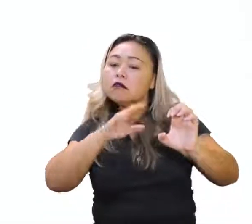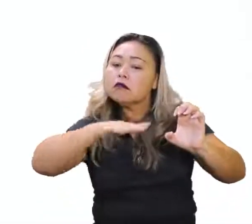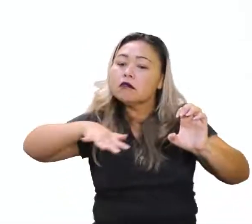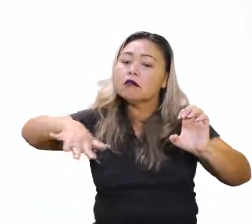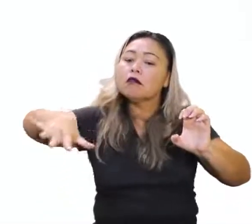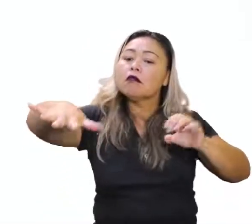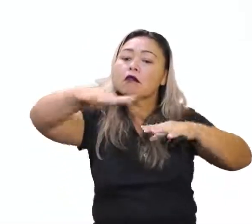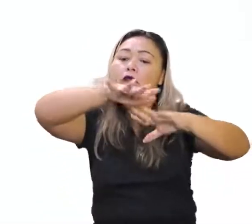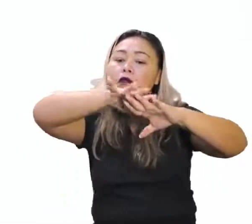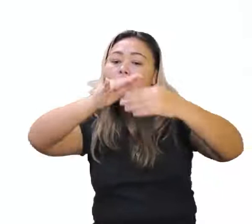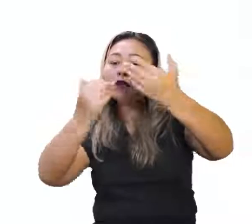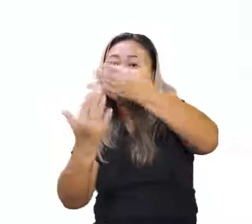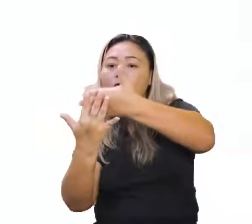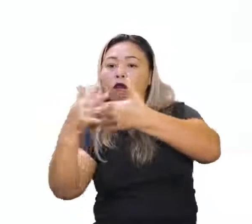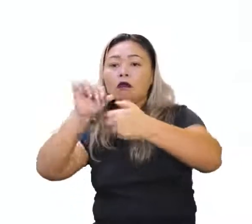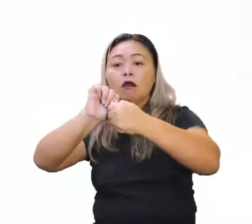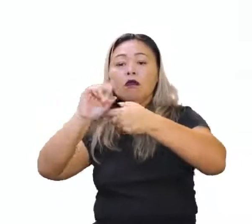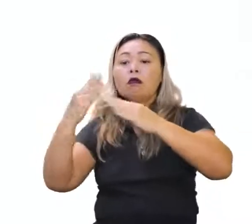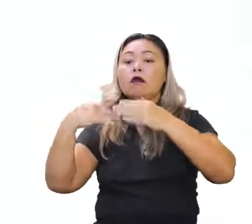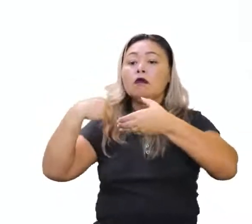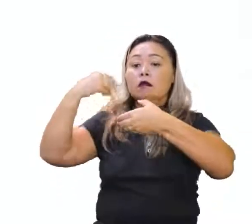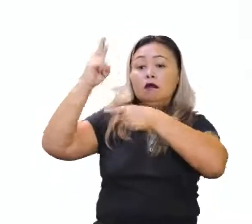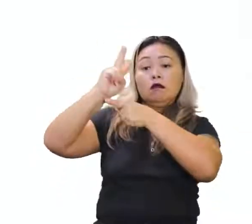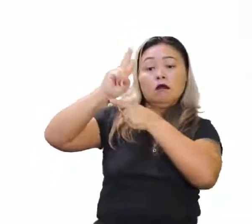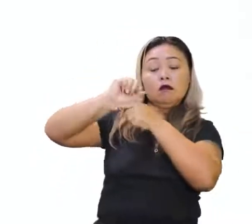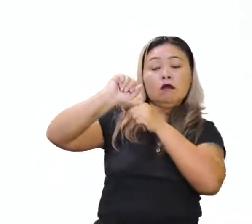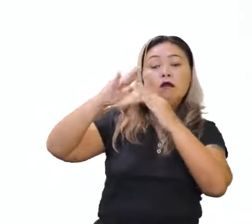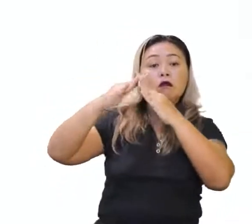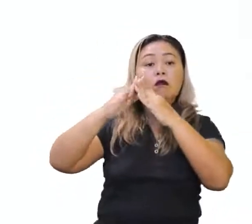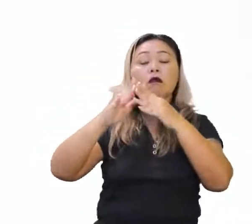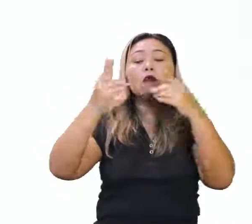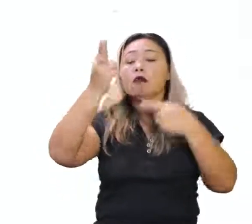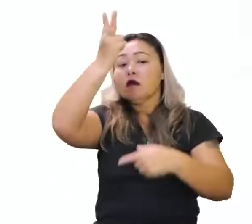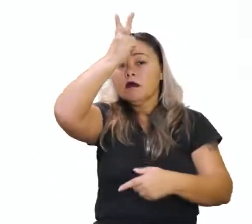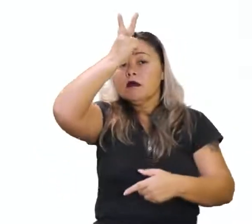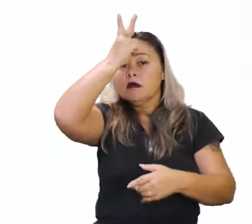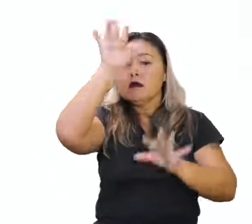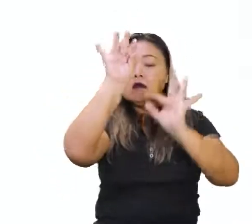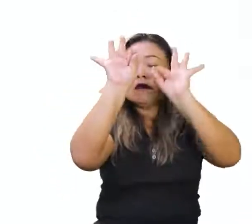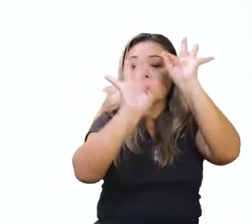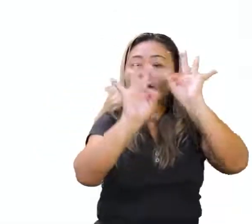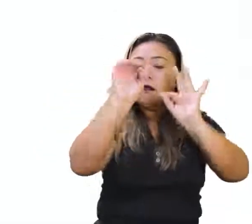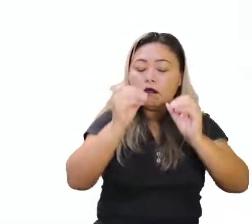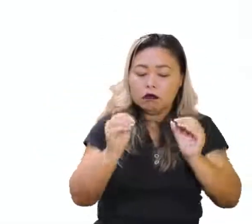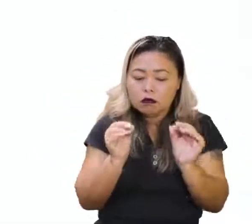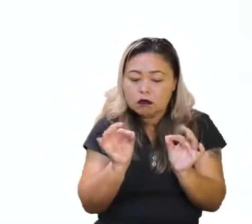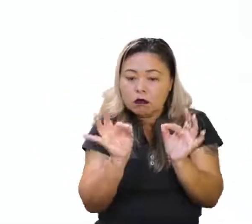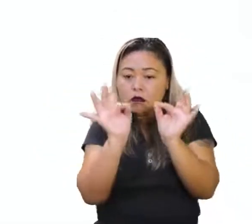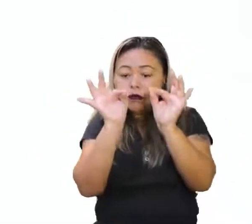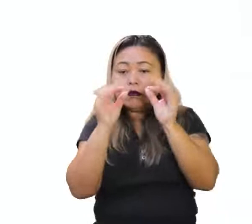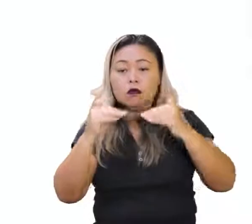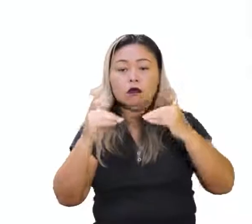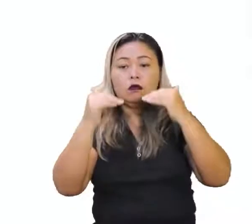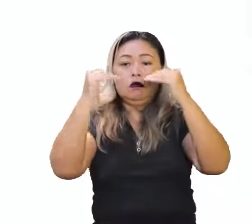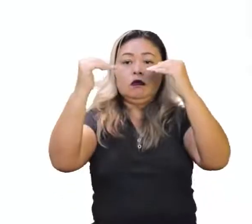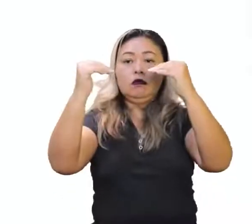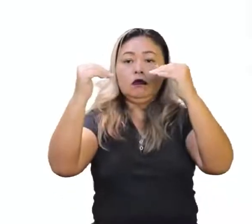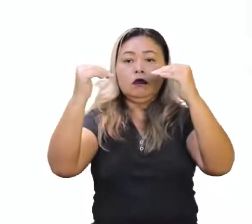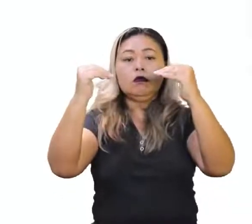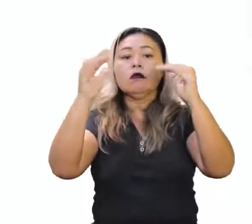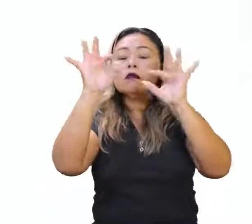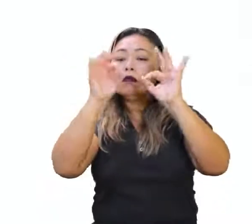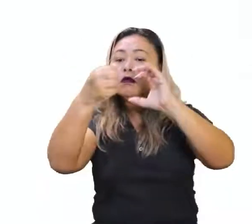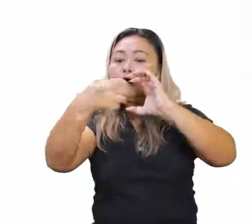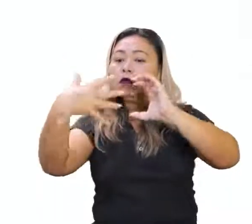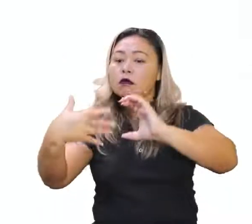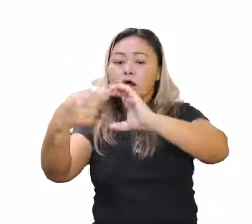estrutura de curral para abrigar os caprinos. Esquematize um abrigo suspenso para caprinos com as suas